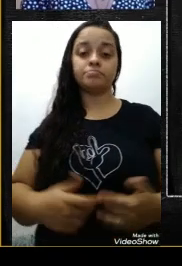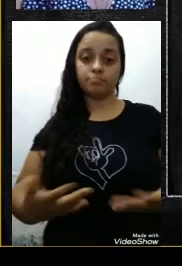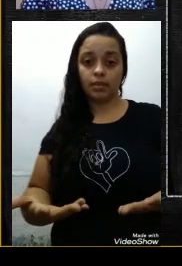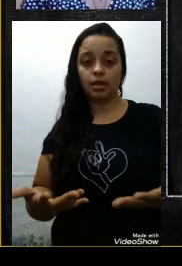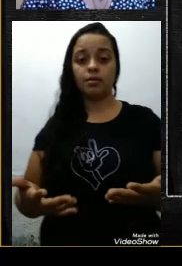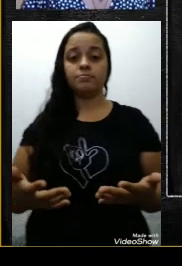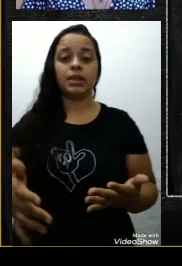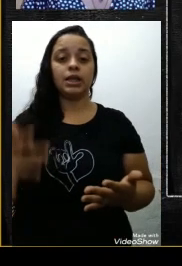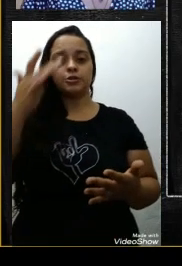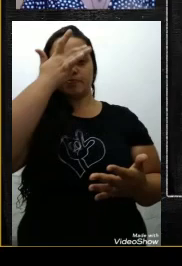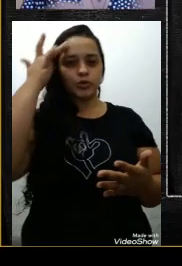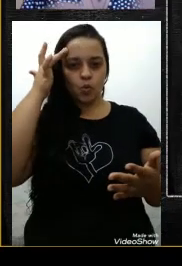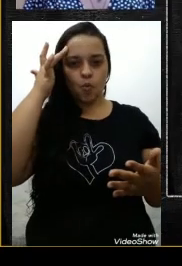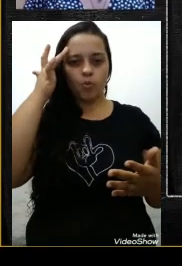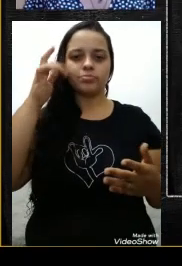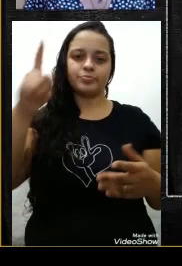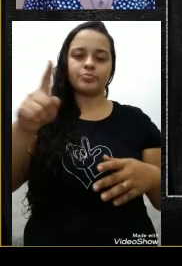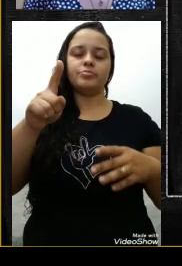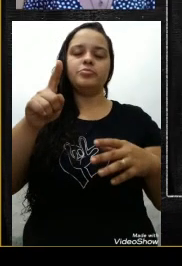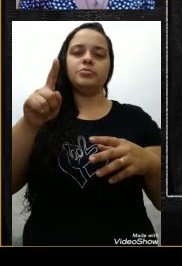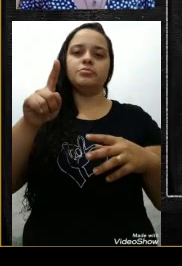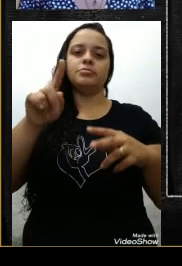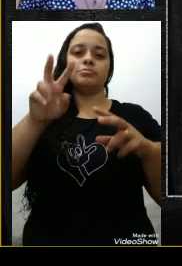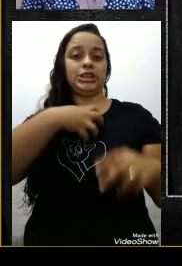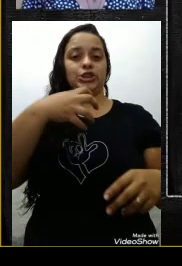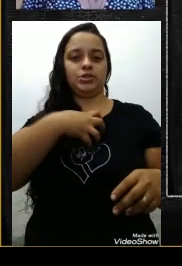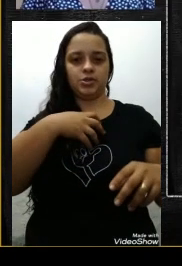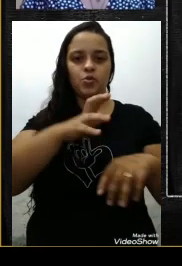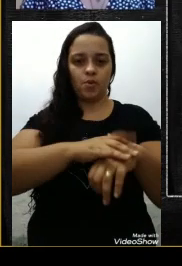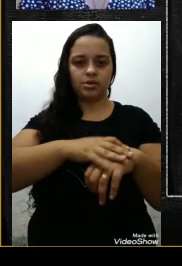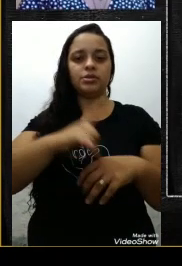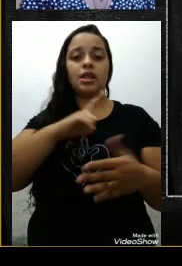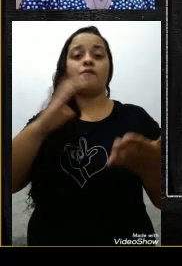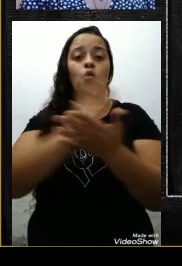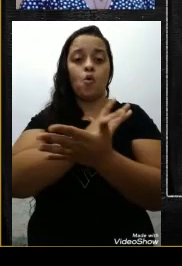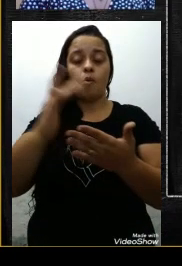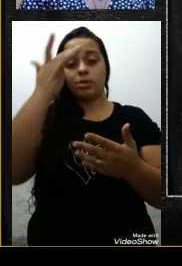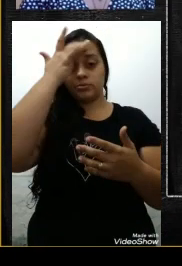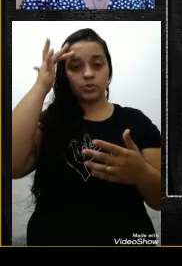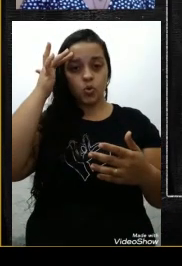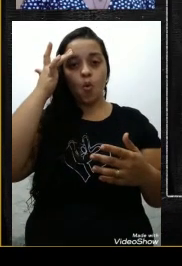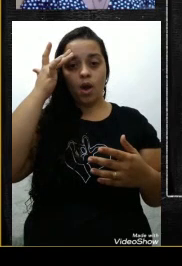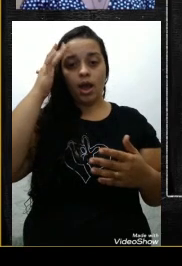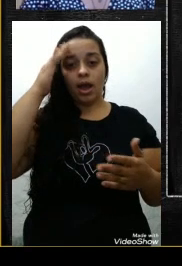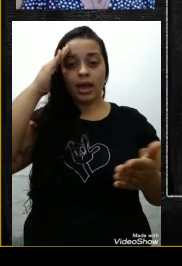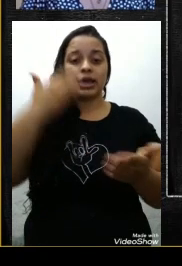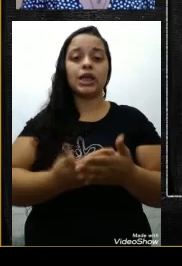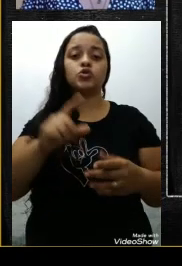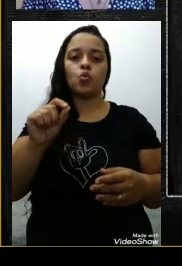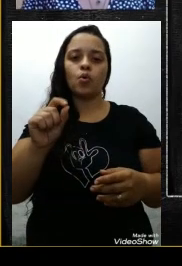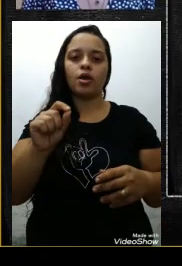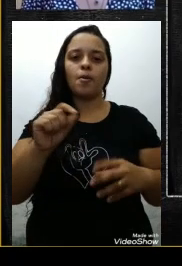As pessoas reagiram de formas muito diversas à peste negra. Houve aquelas pessoas que imaginavam que